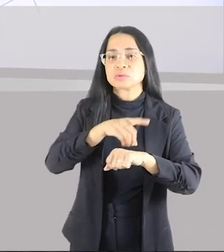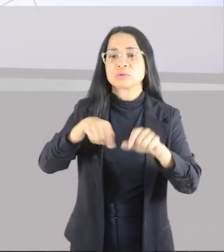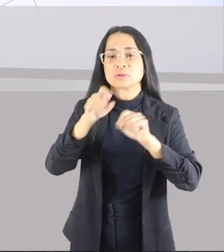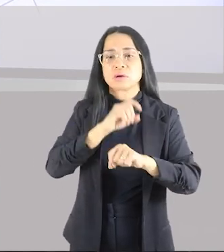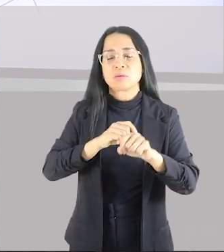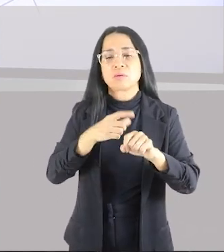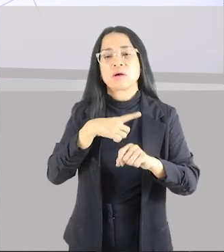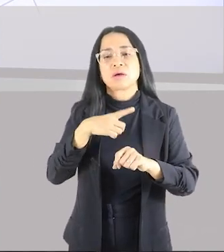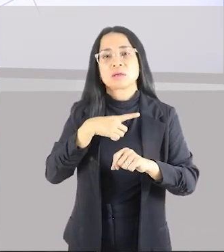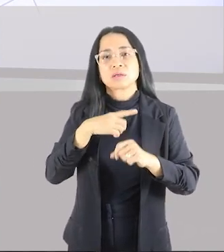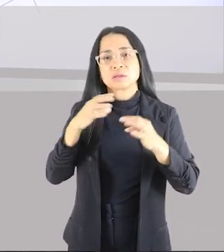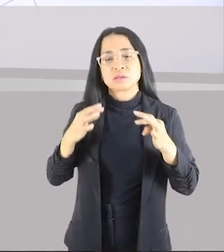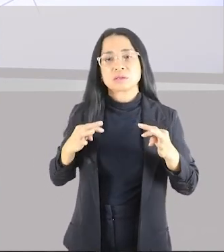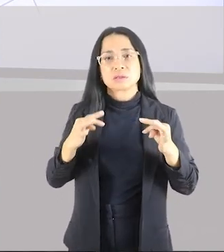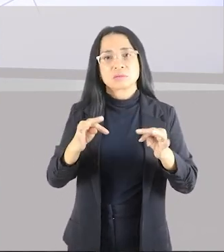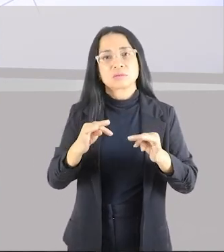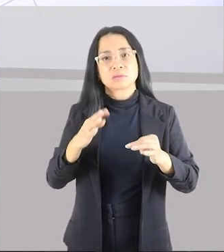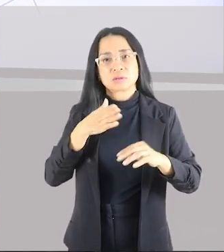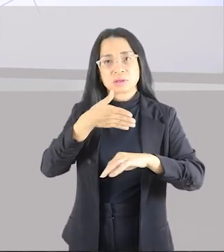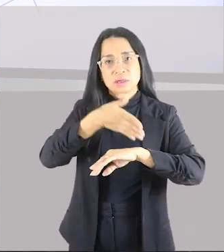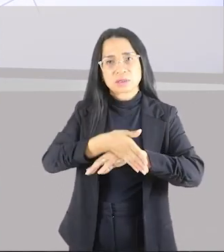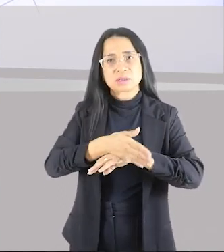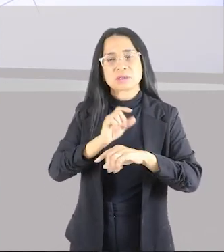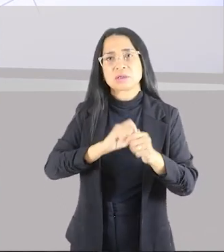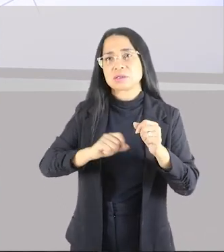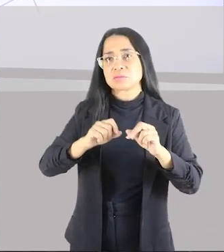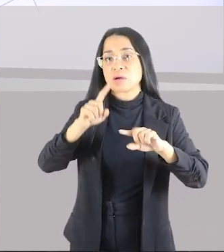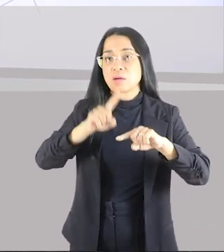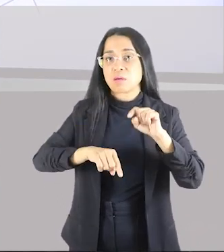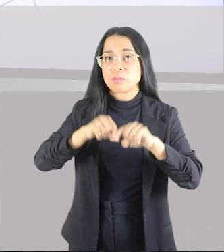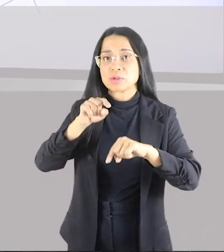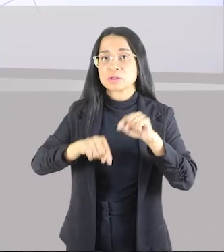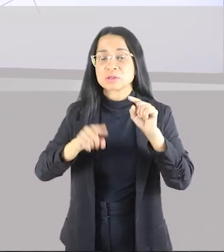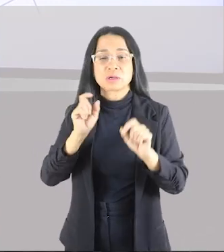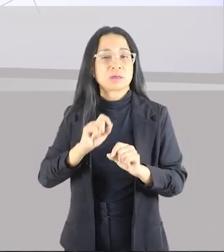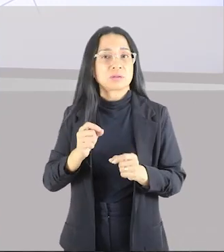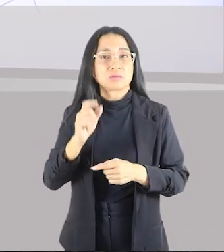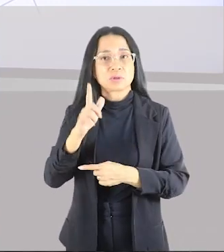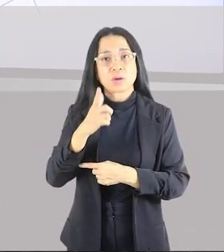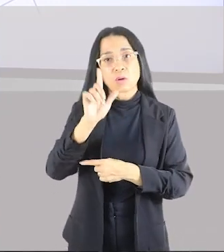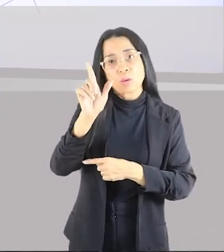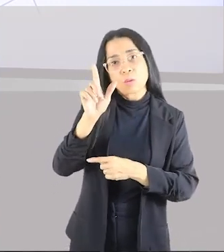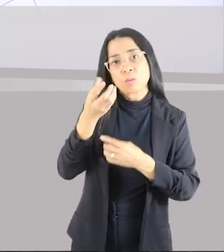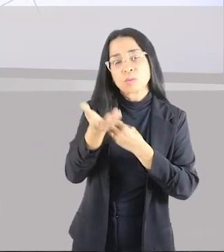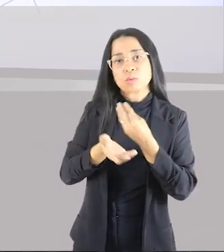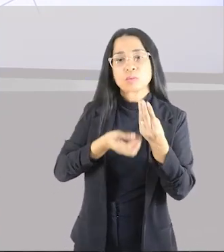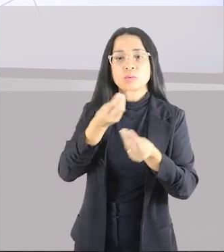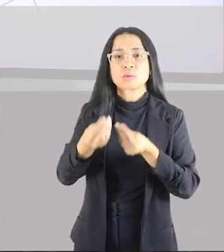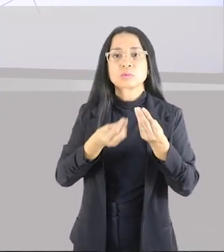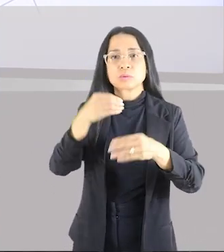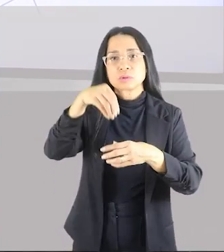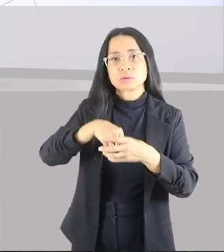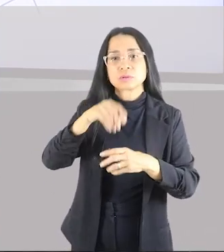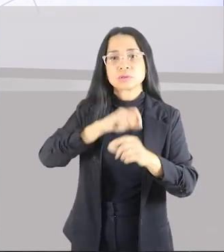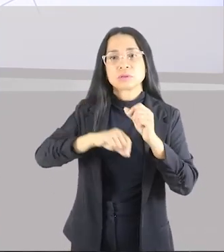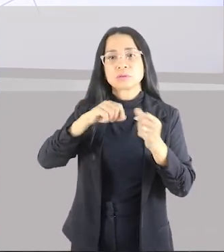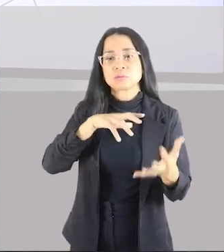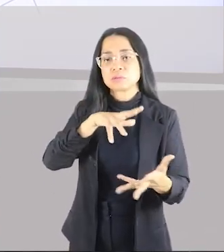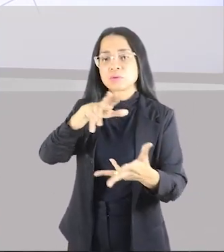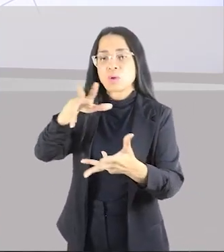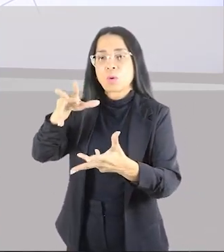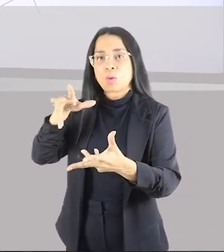informação e comunicação, acesso a dispositivos, softwares e outras condições dentro desse